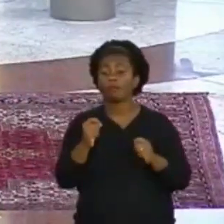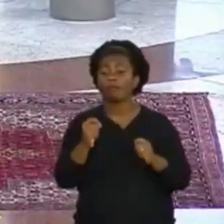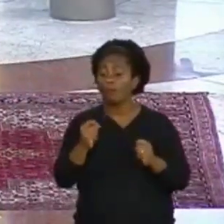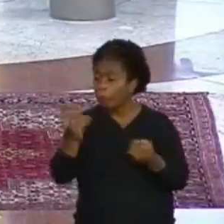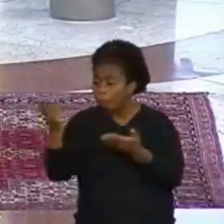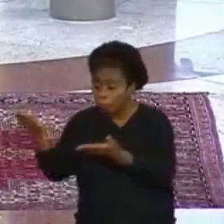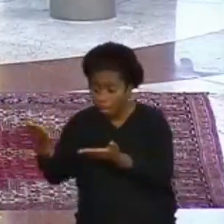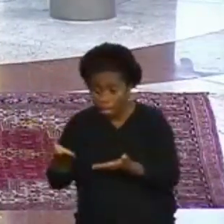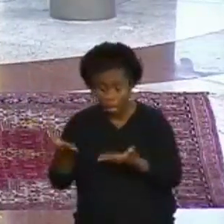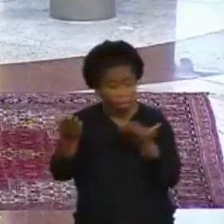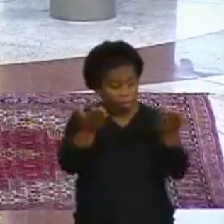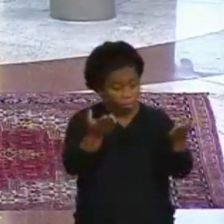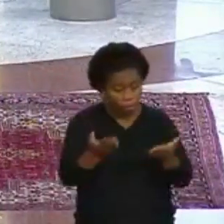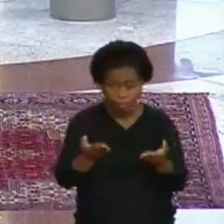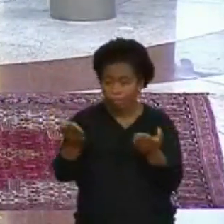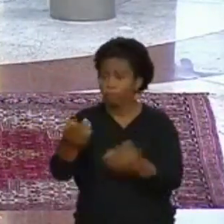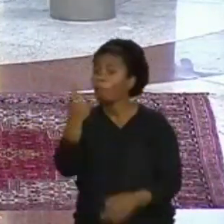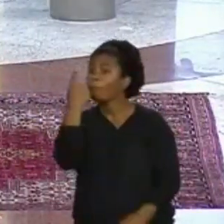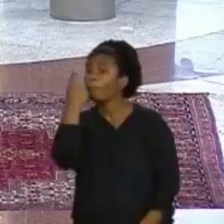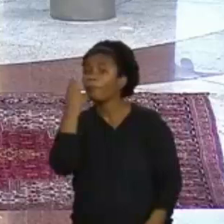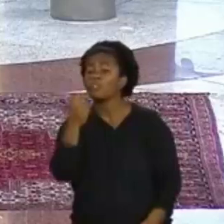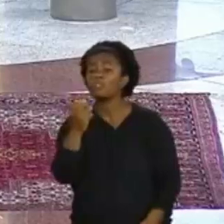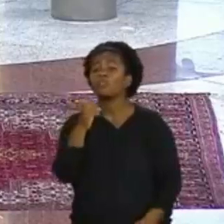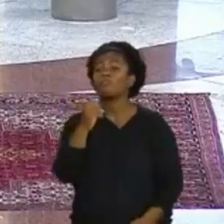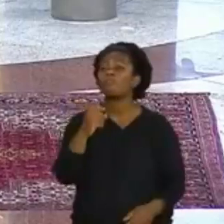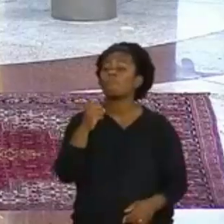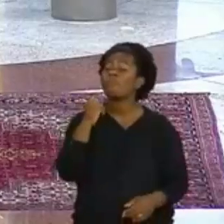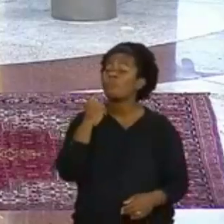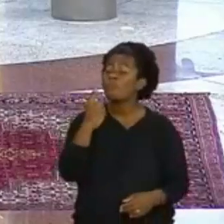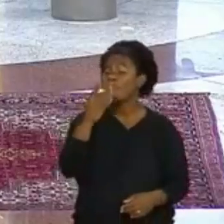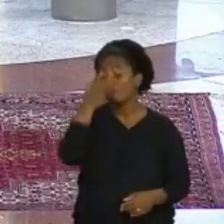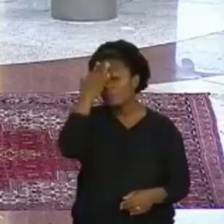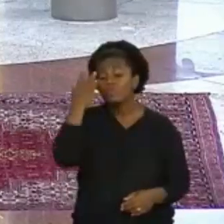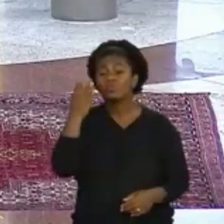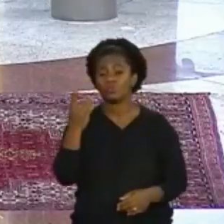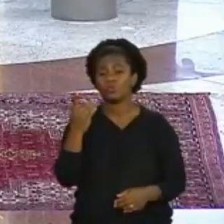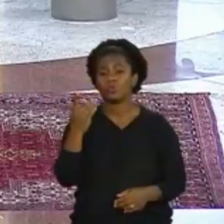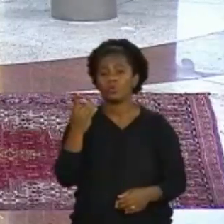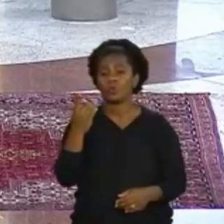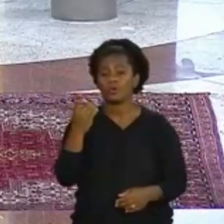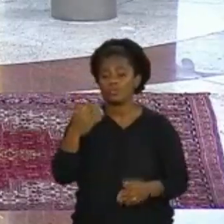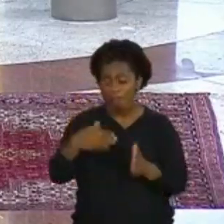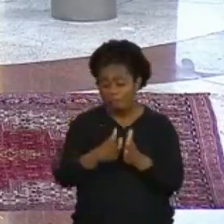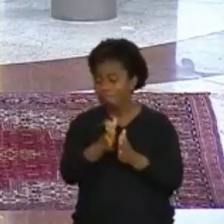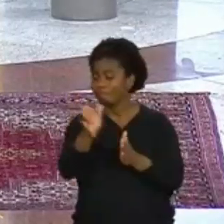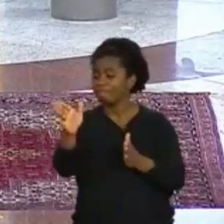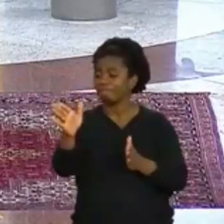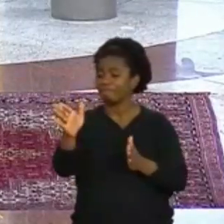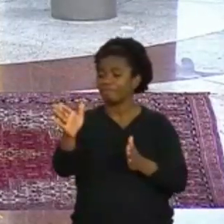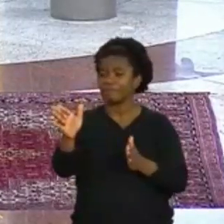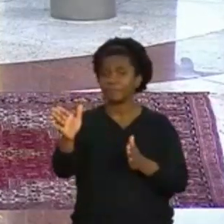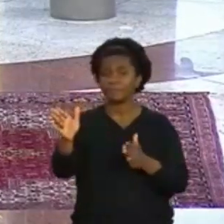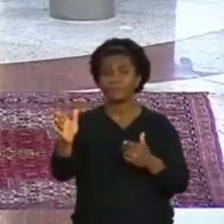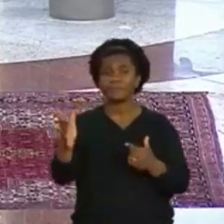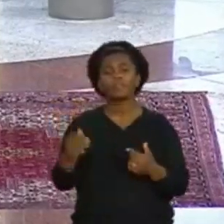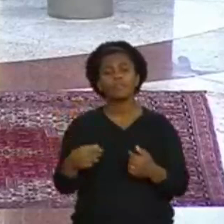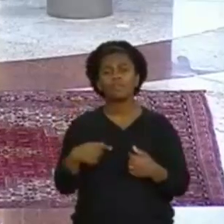uma pessoa afastada, resgate uma pessoa essa semana, e quarta-feira,